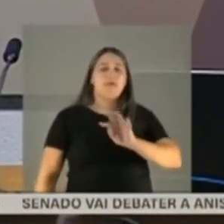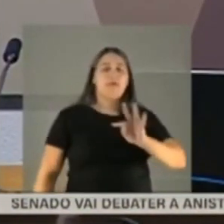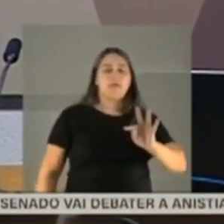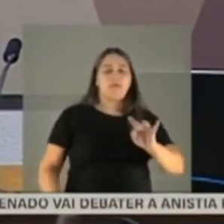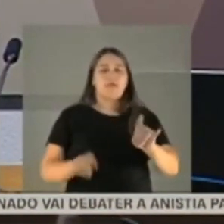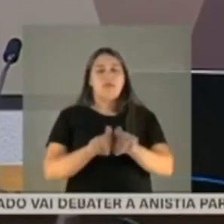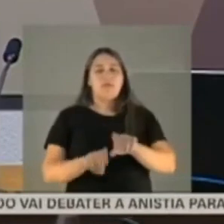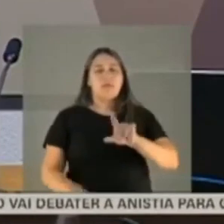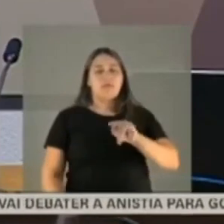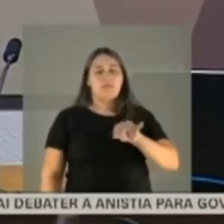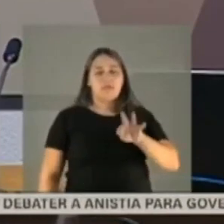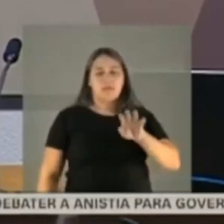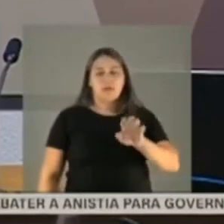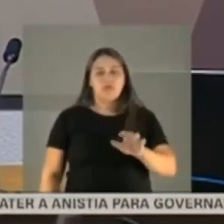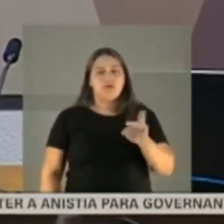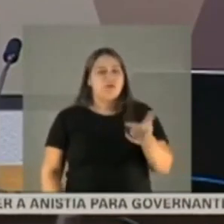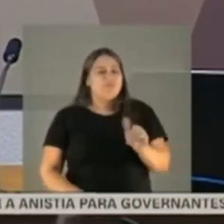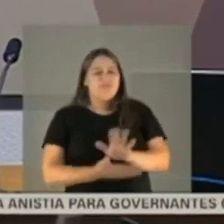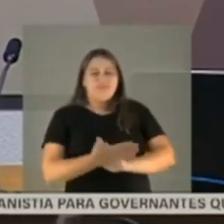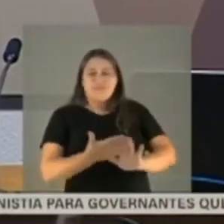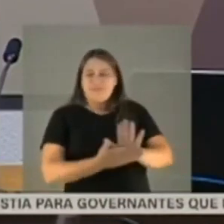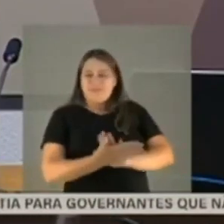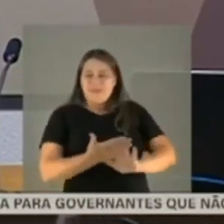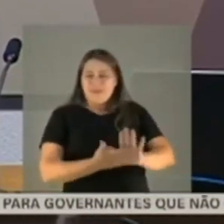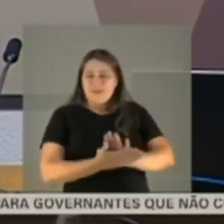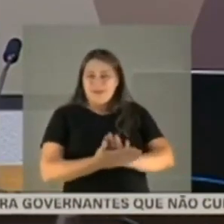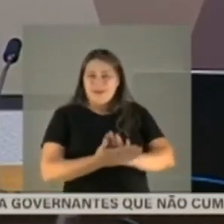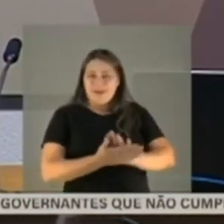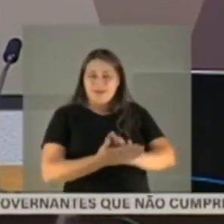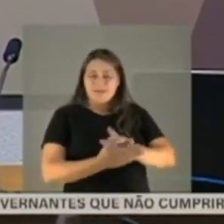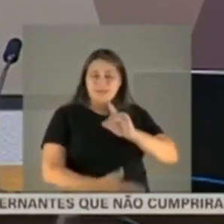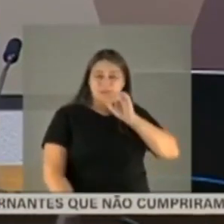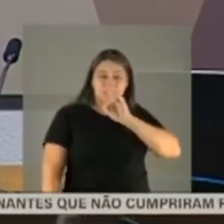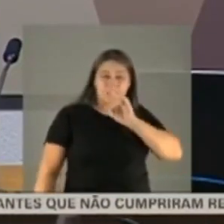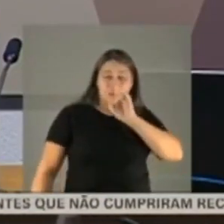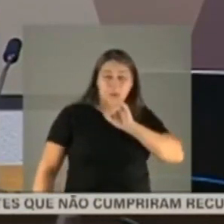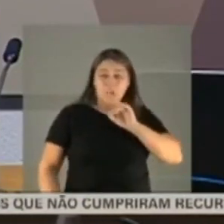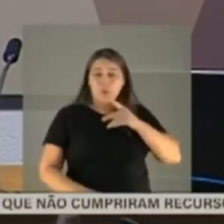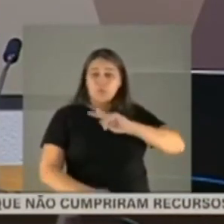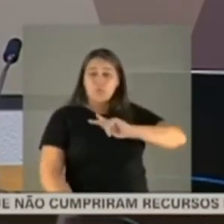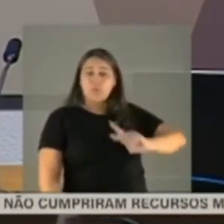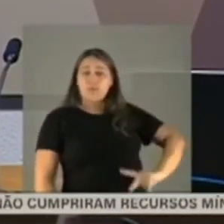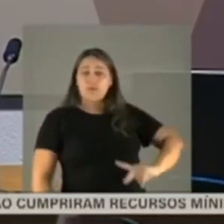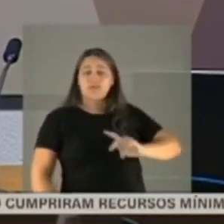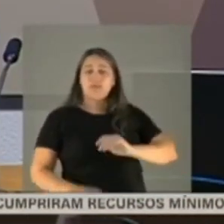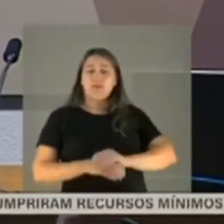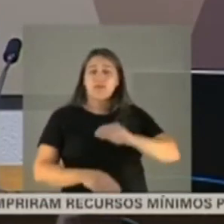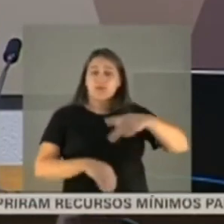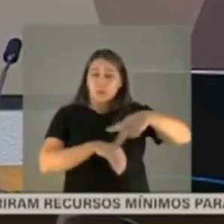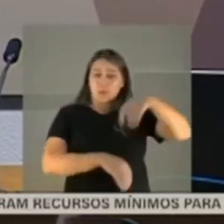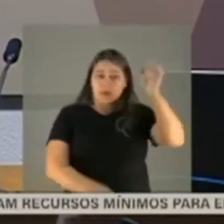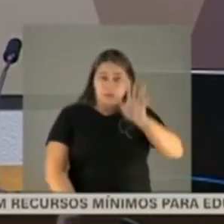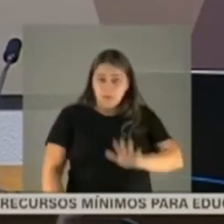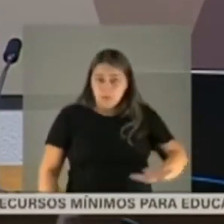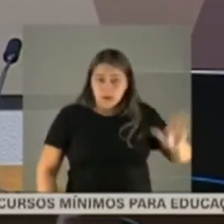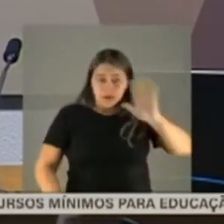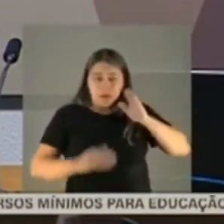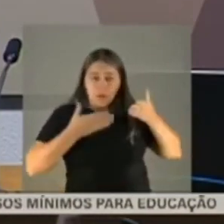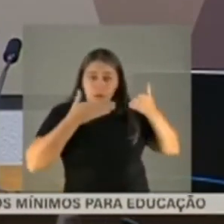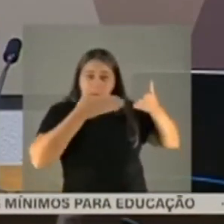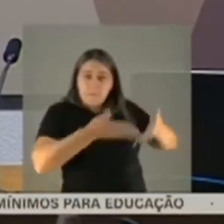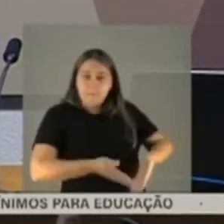Liberdade, não viu crime algum no presidente da República participar de